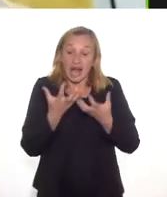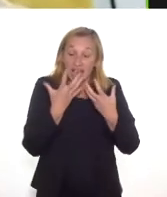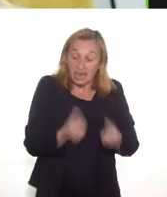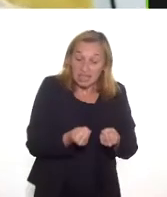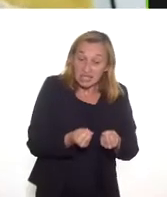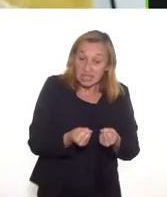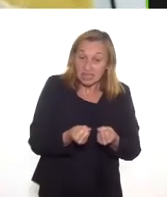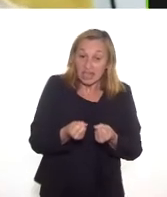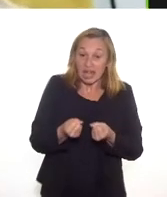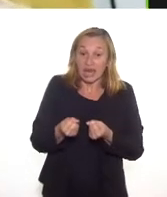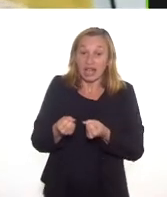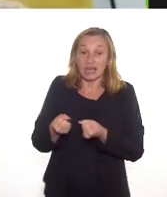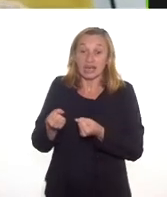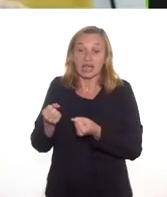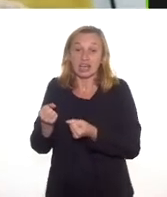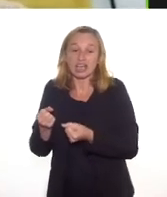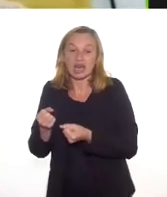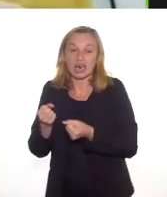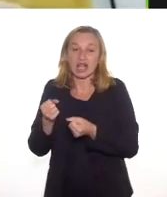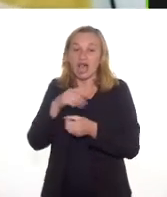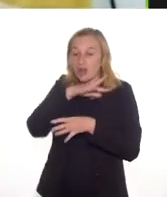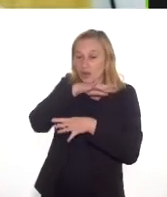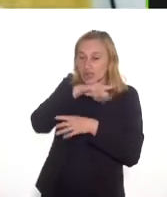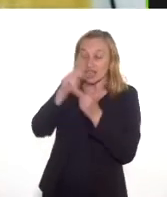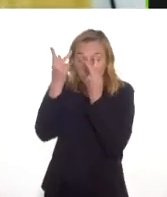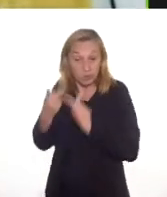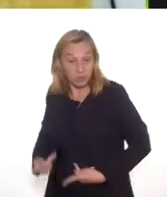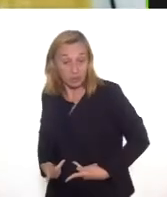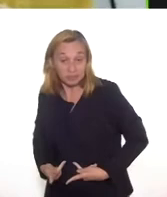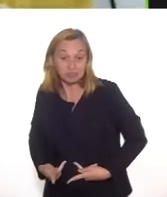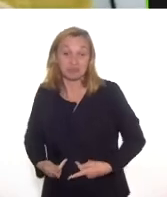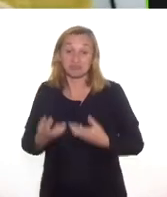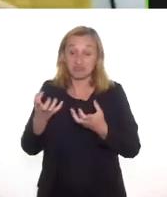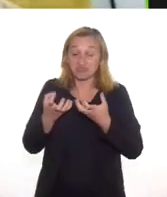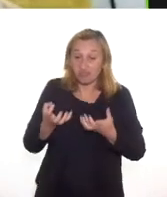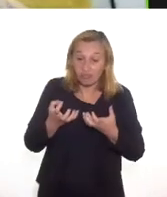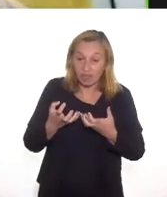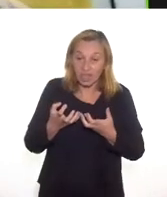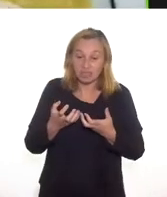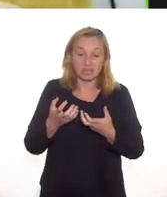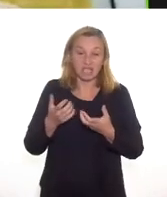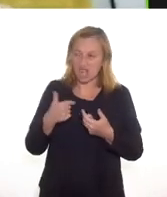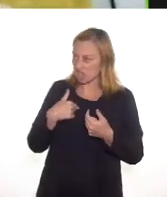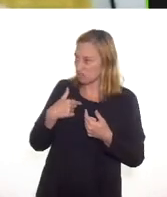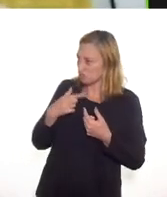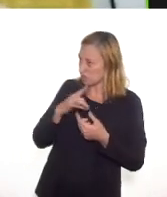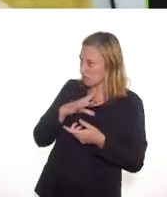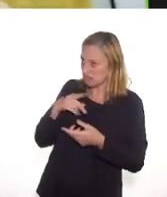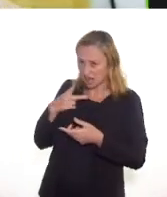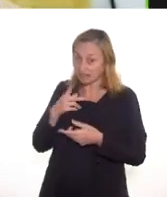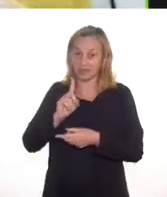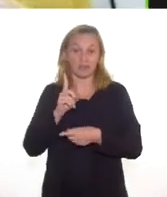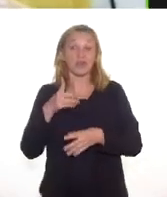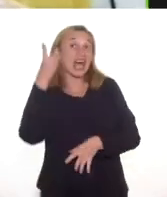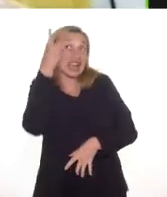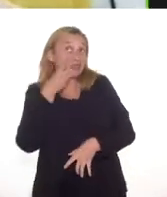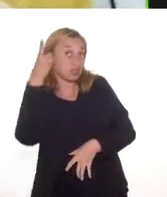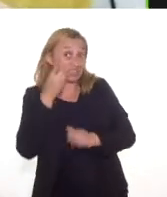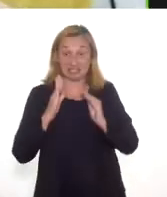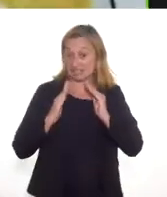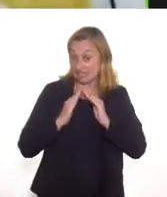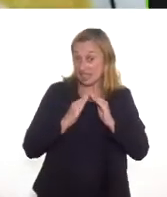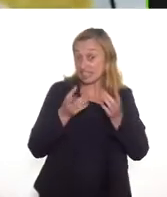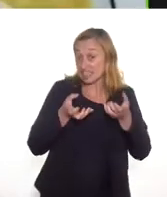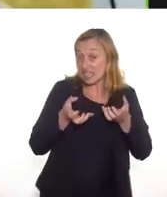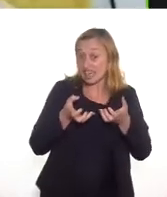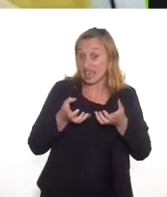na tragédia, como estão fazendo agora, tentando, e não tenho o menor receio de falar isso, a deputada nessa casa que quer